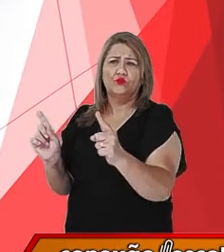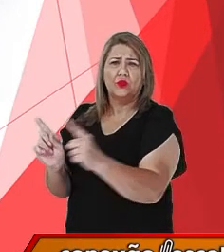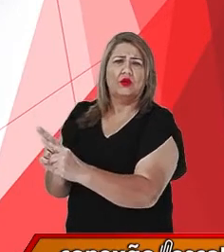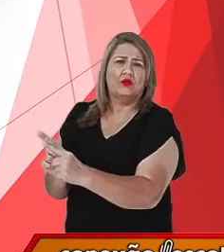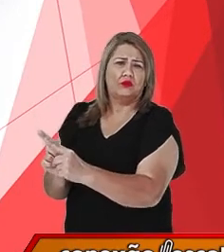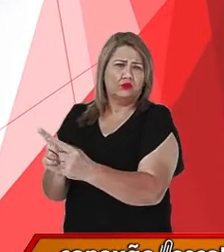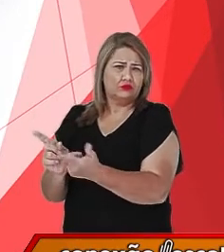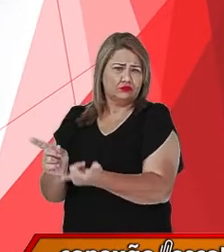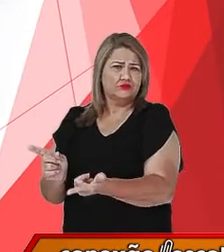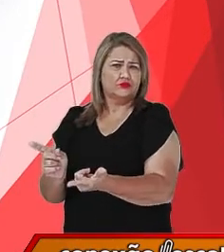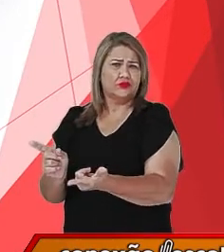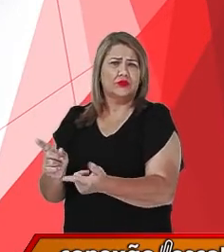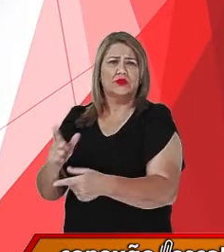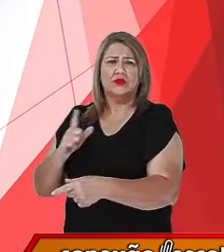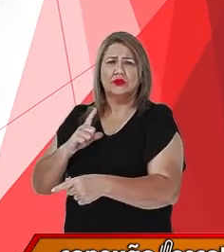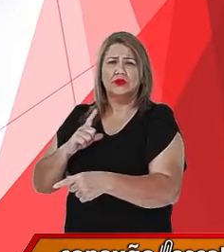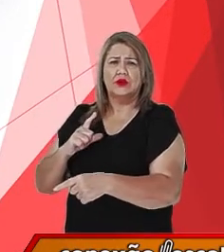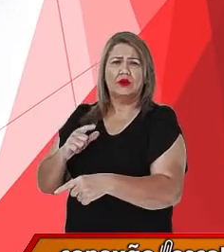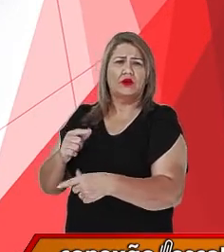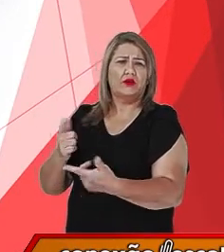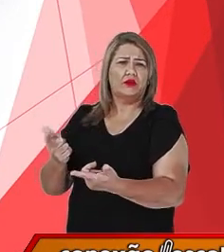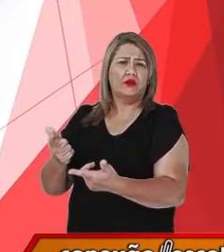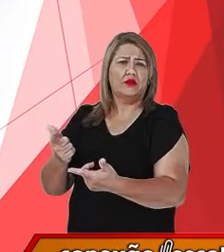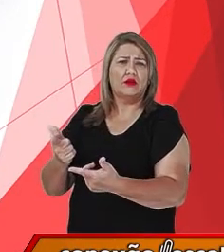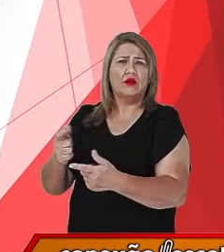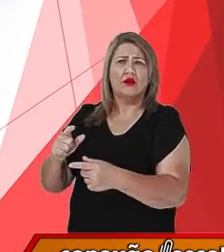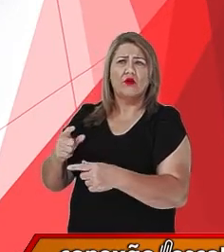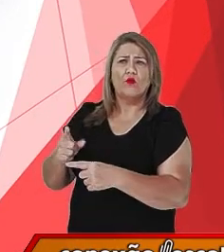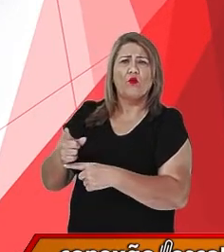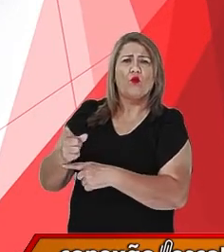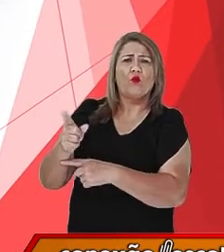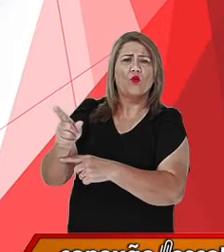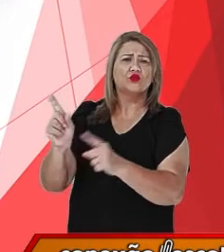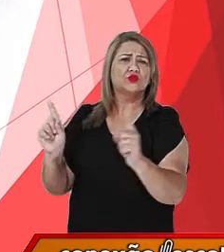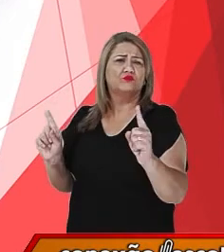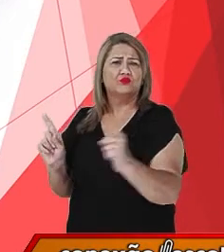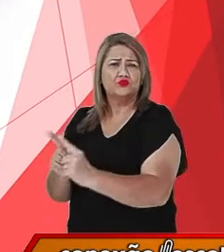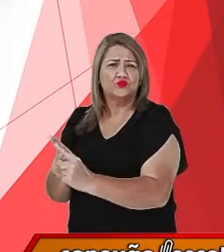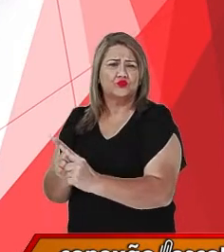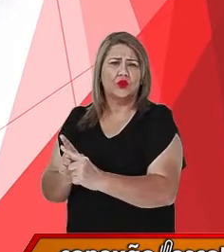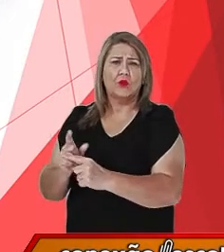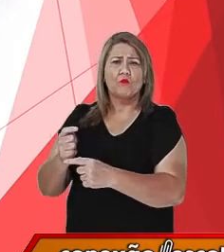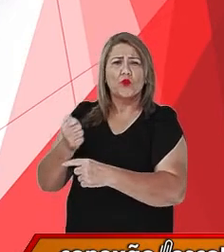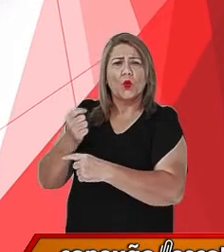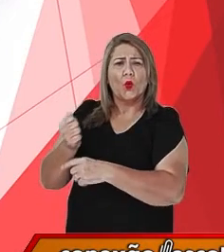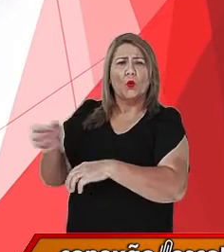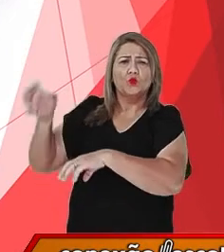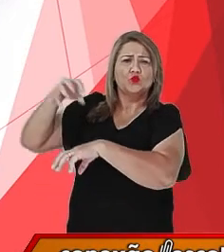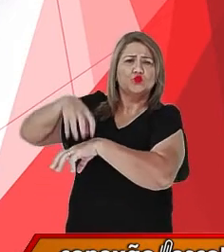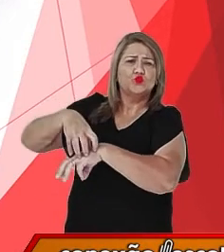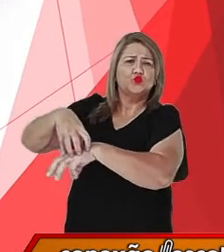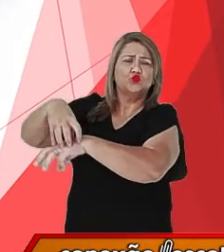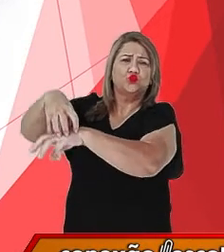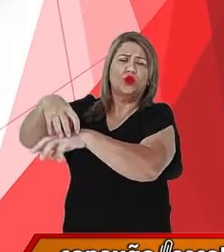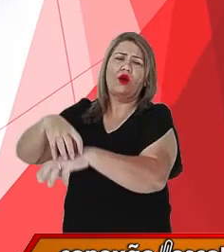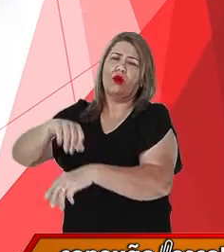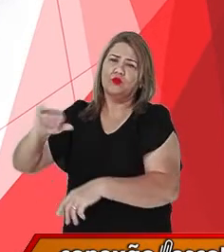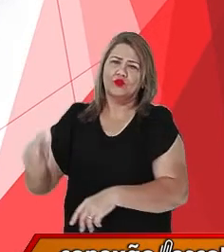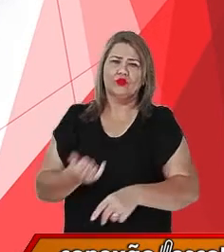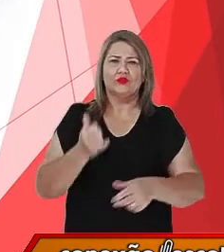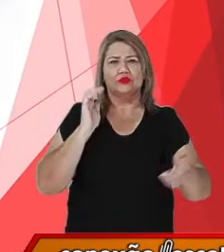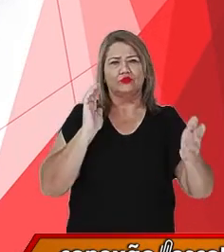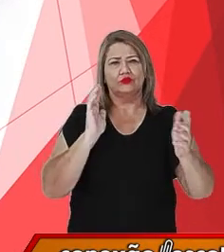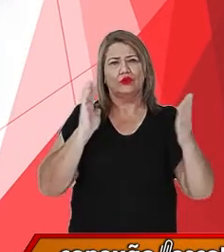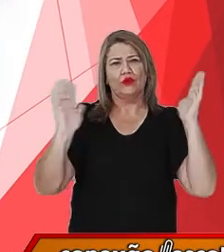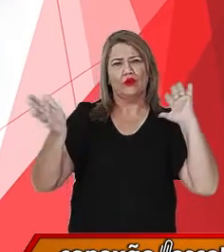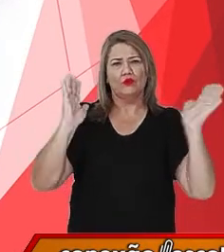espaço, né, uma curta distância com pouca carga. E daí utilizava-se o transporte rodoviário. No